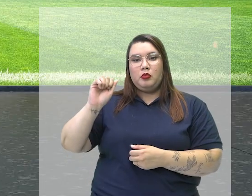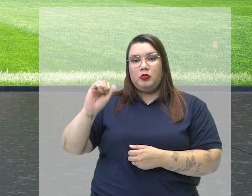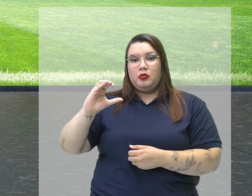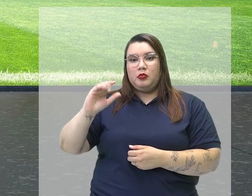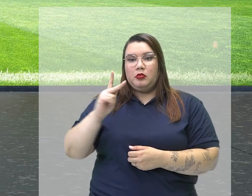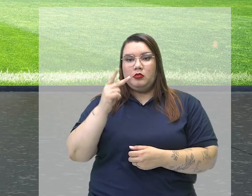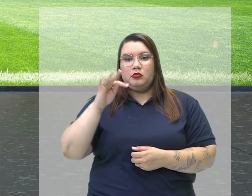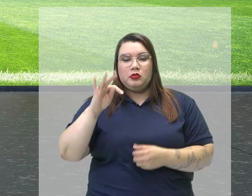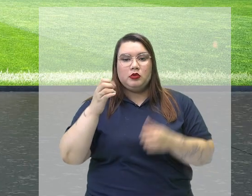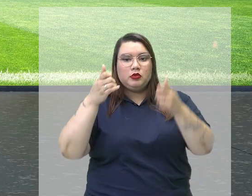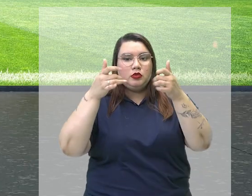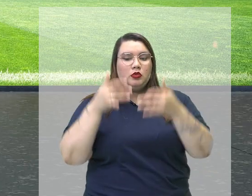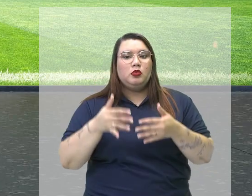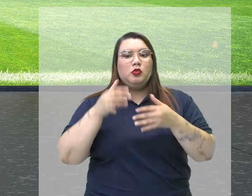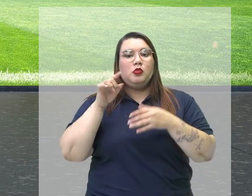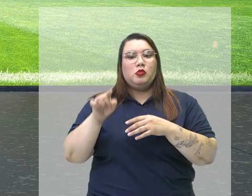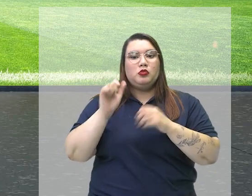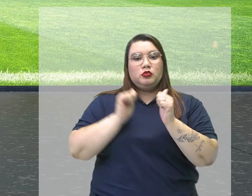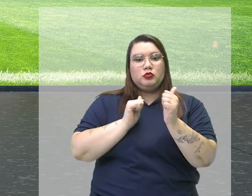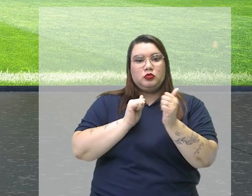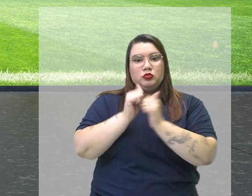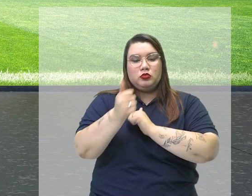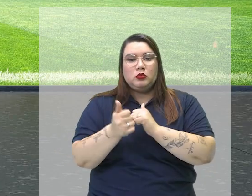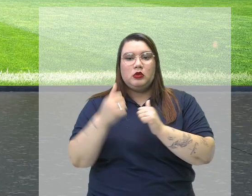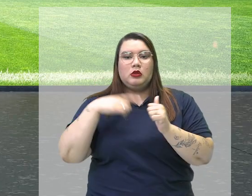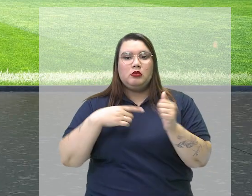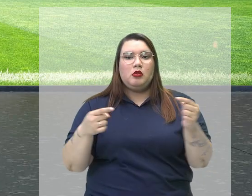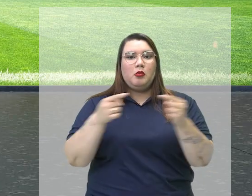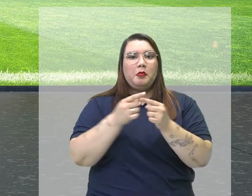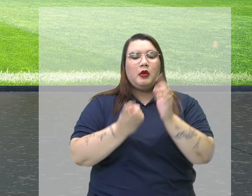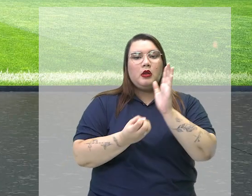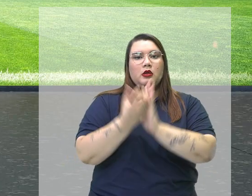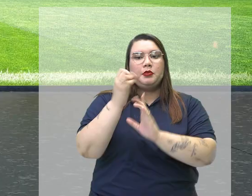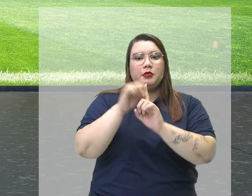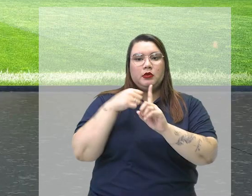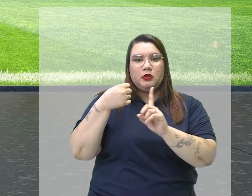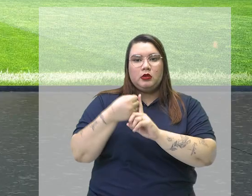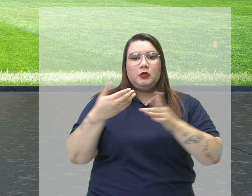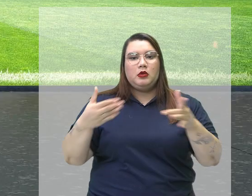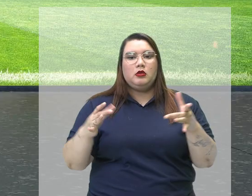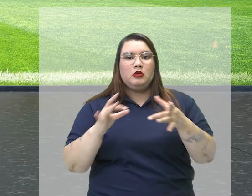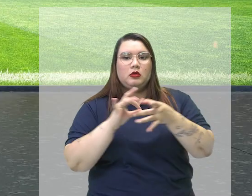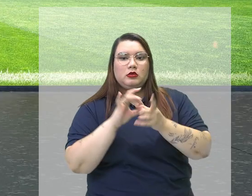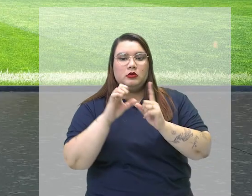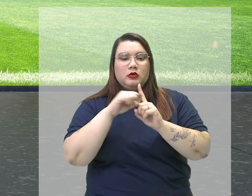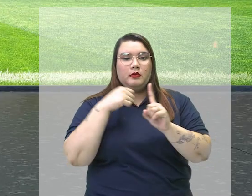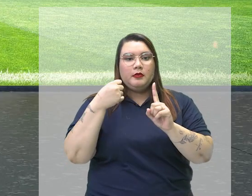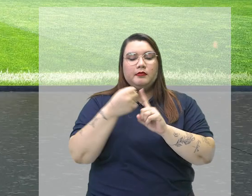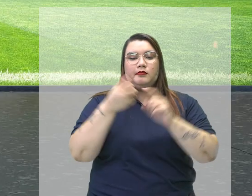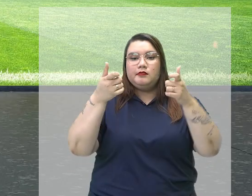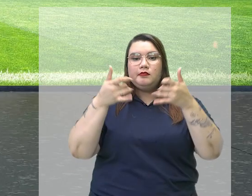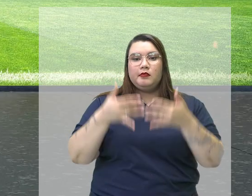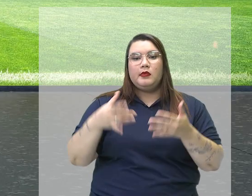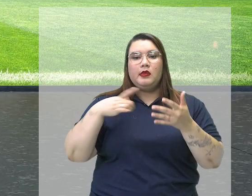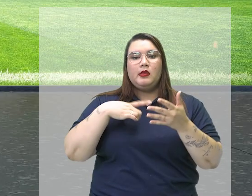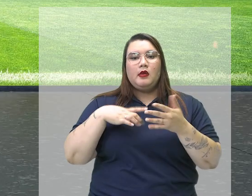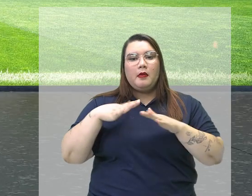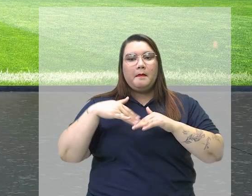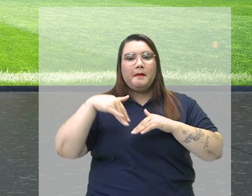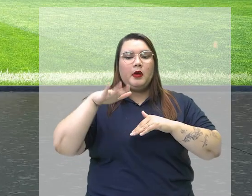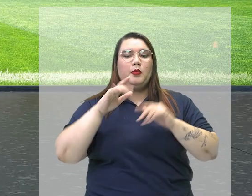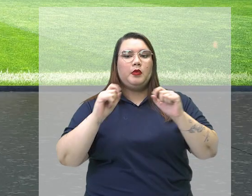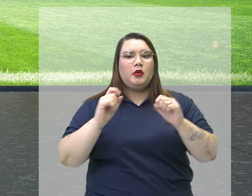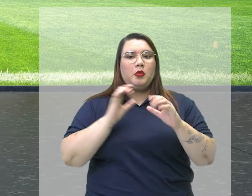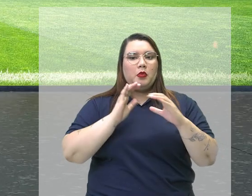uma construção social, portanto, carrega significados que vão além da prática física. Ele